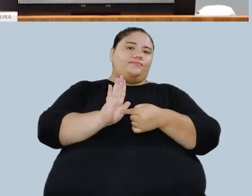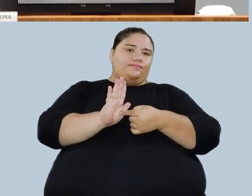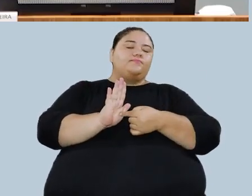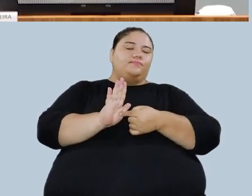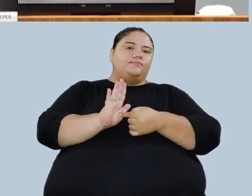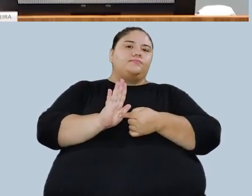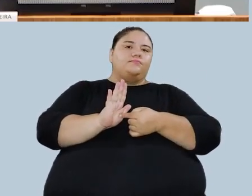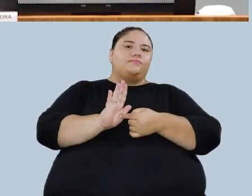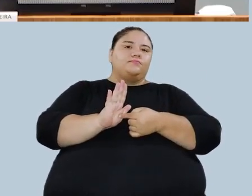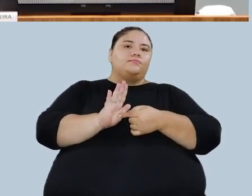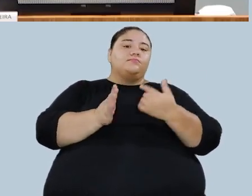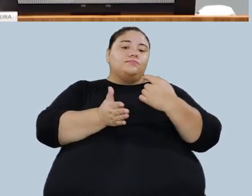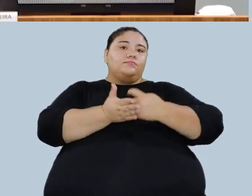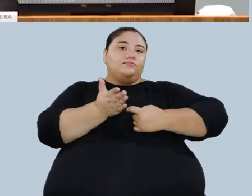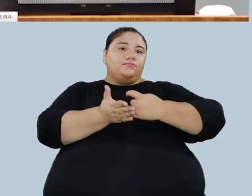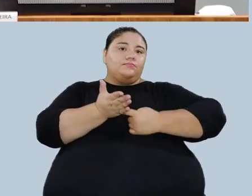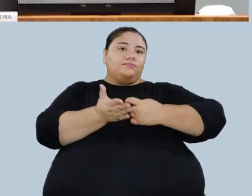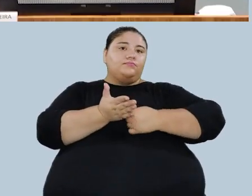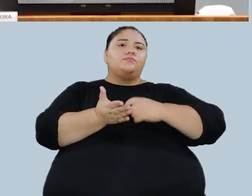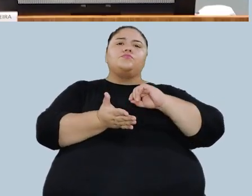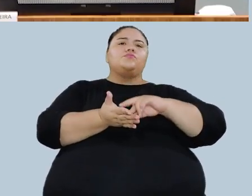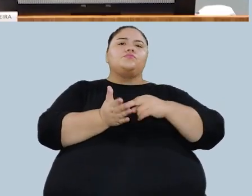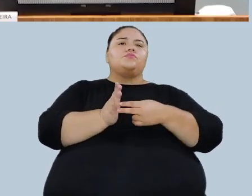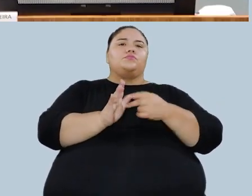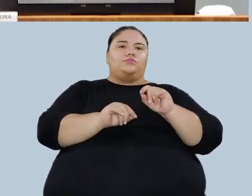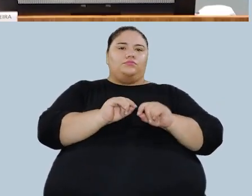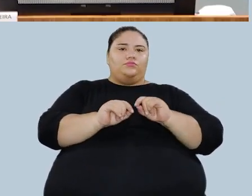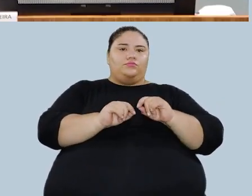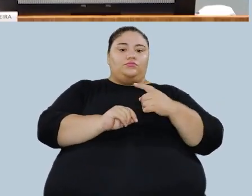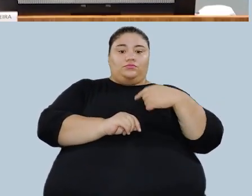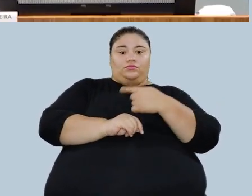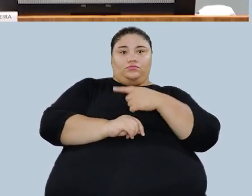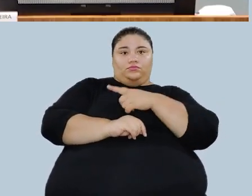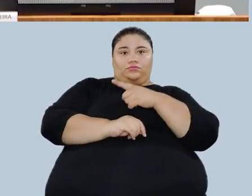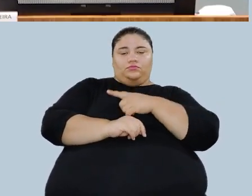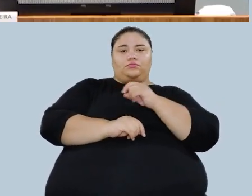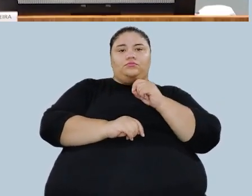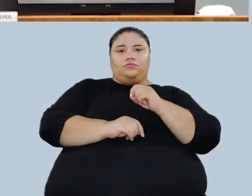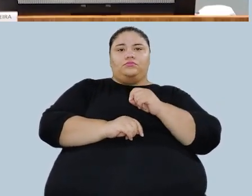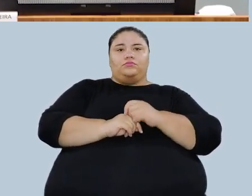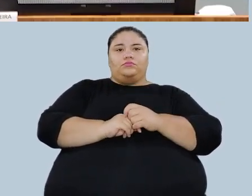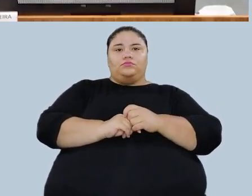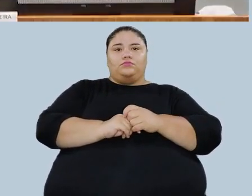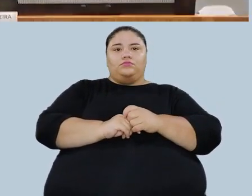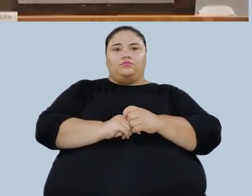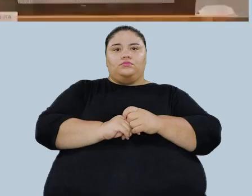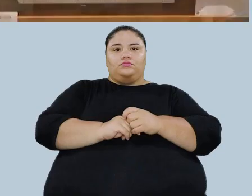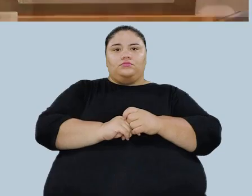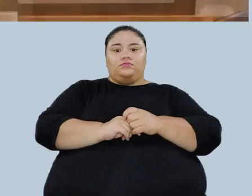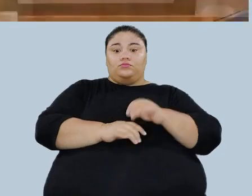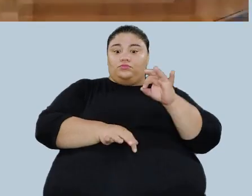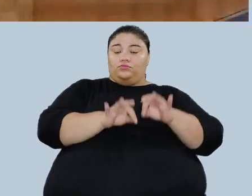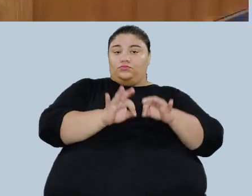conceito de tarifas aqui? Que são essas tarifas, né? Nós Porque não é teremos aí... taxa, tarifa. O julgado